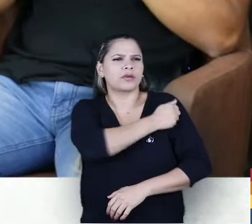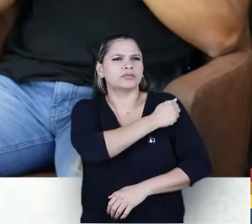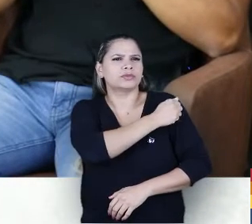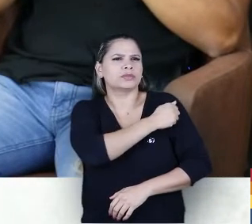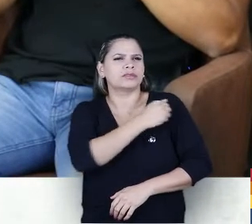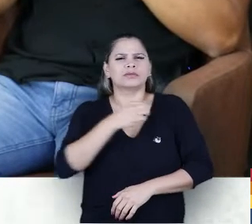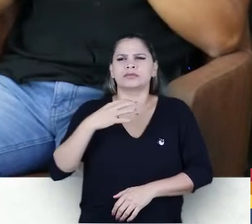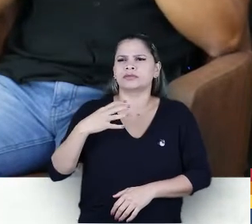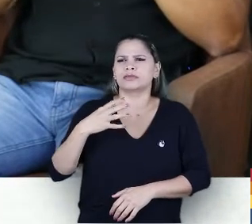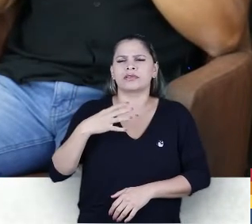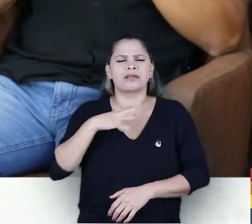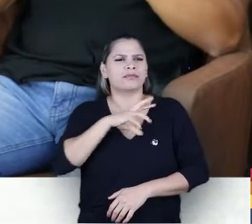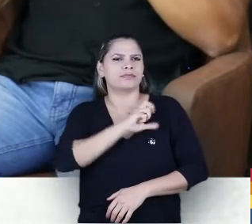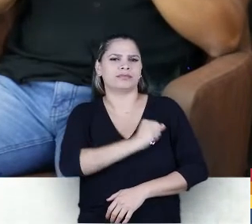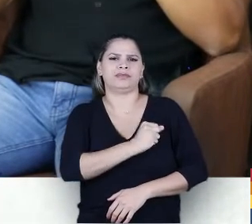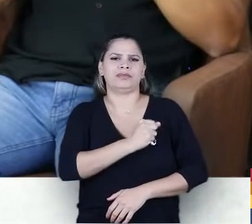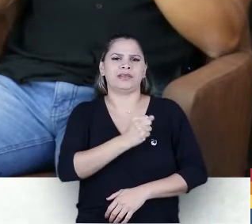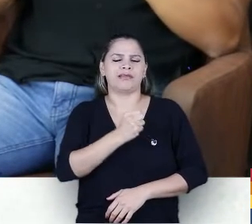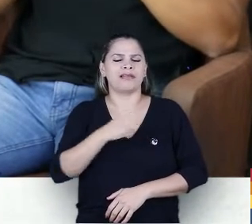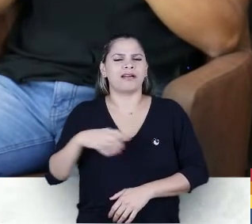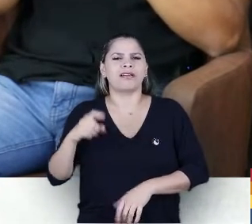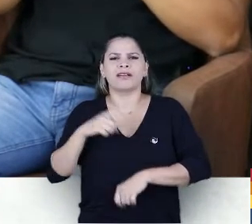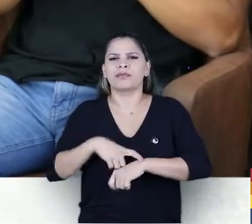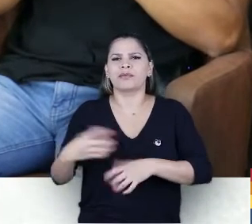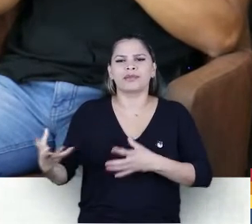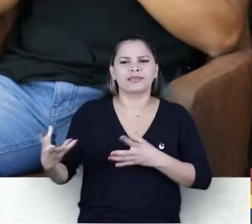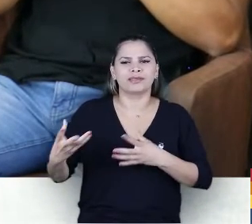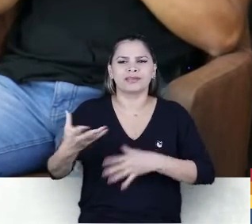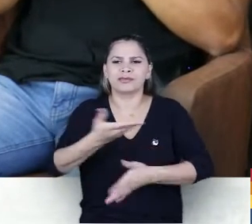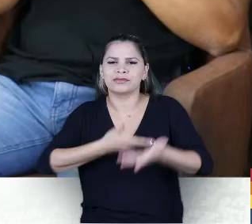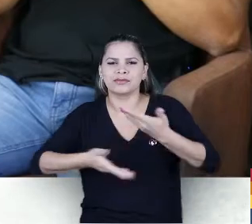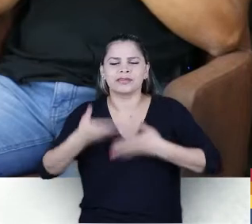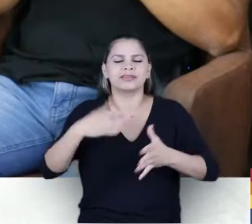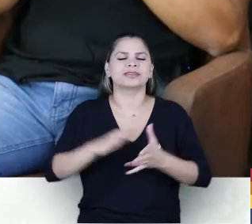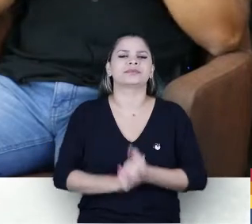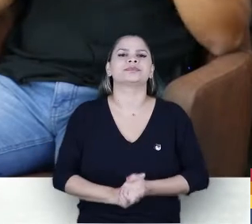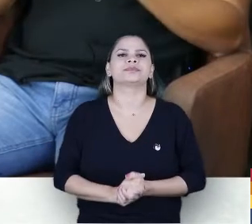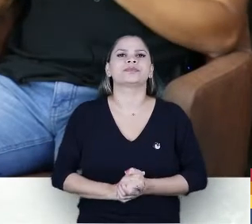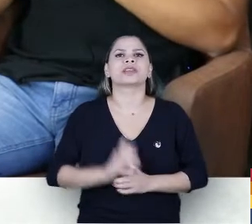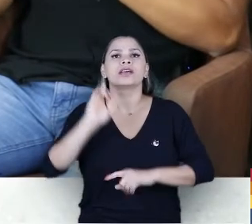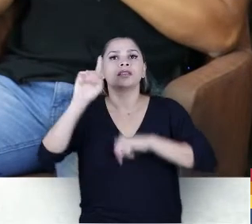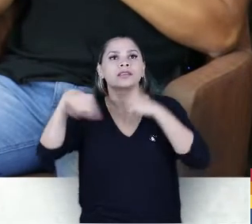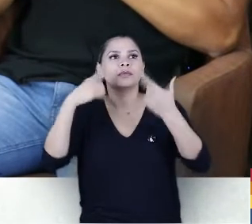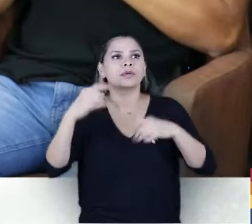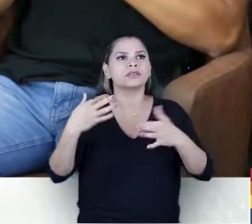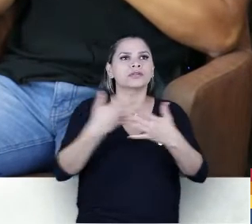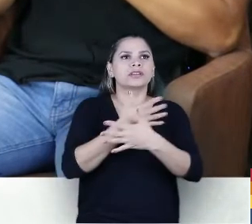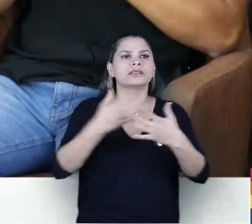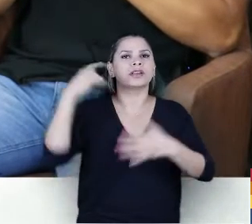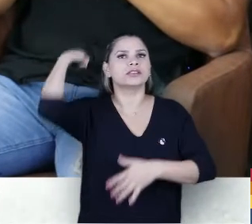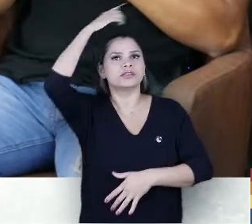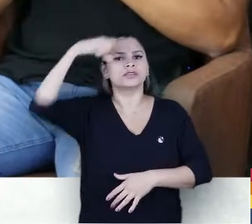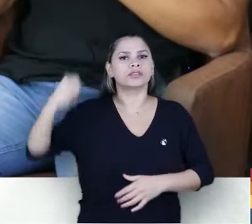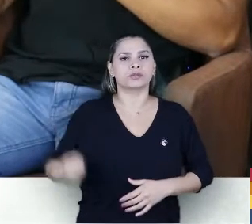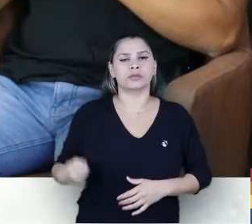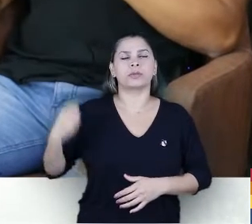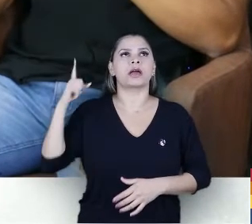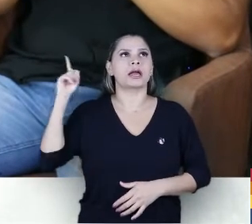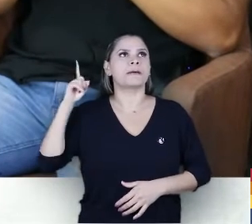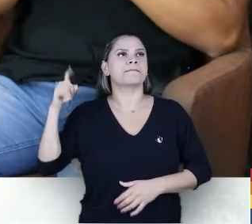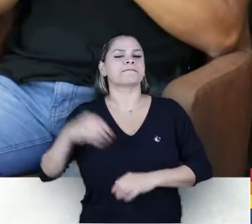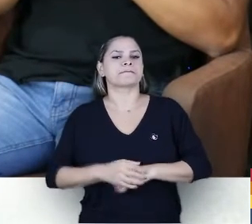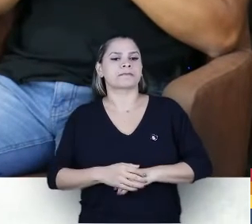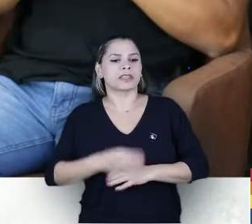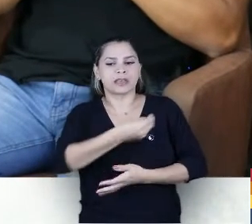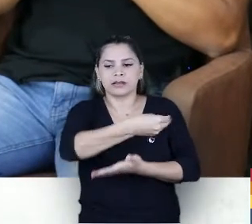eles adoraram, né? Eles adoraram esse momento de intervenção social ali. Depois que a gente fez esse trabalho de